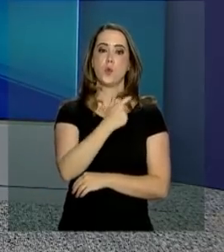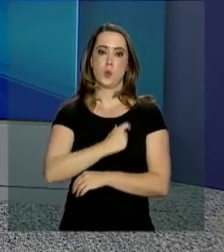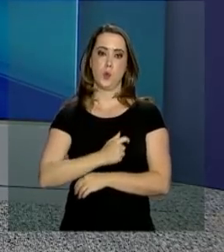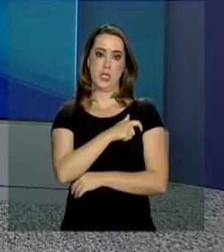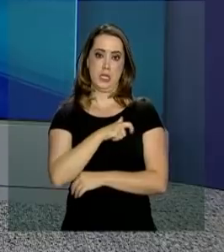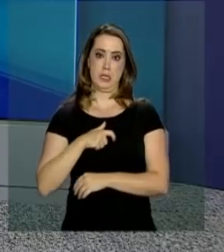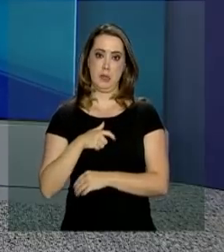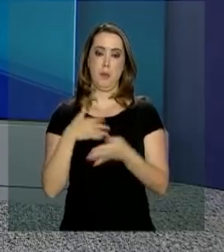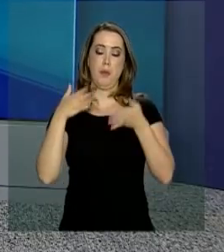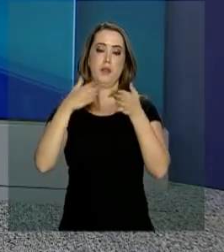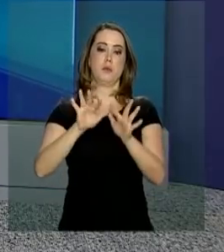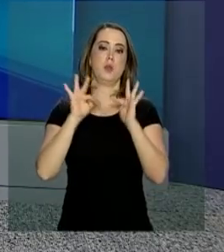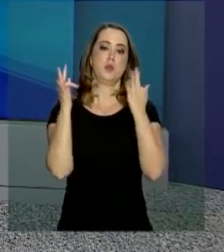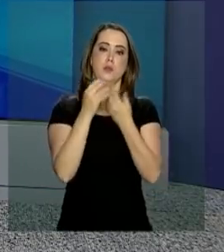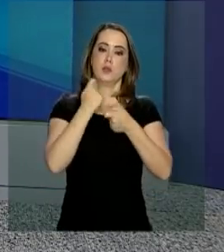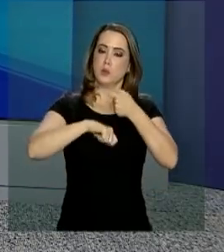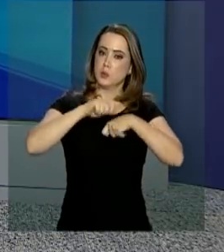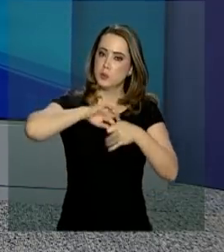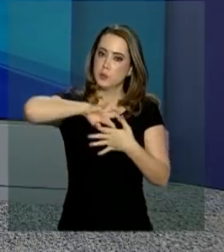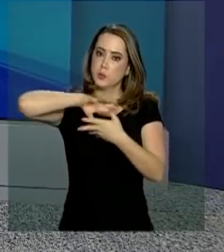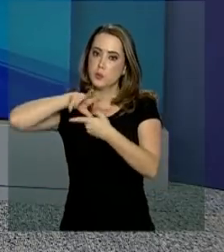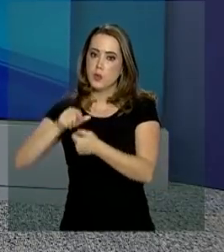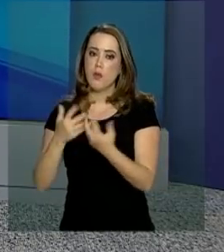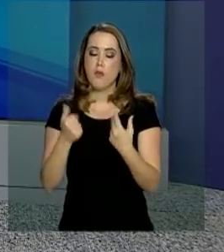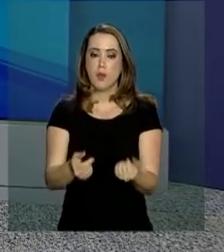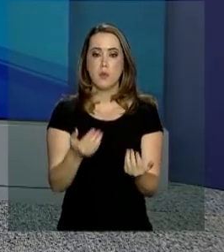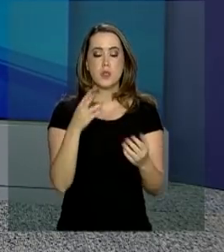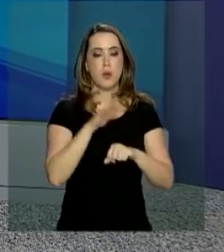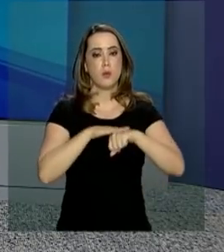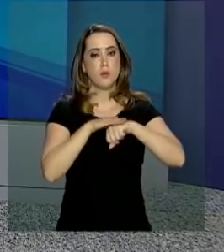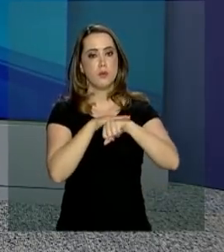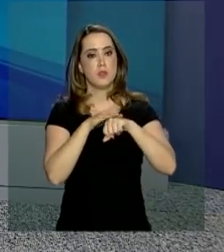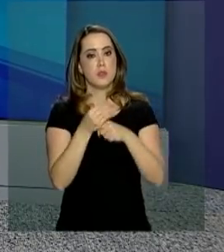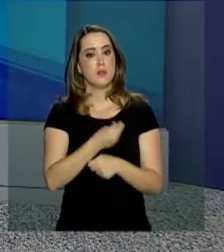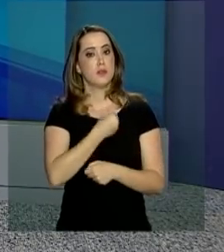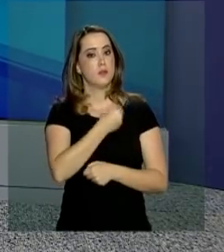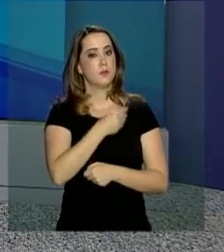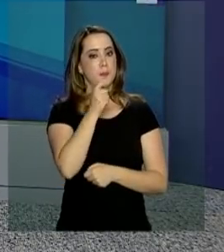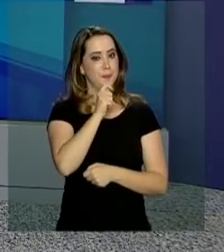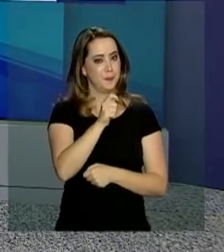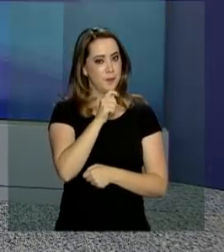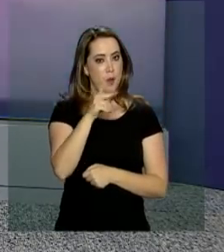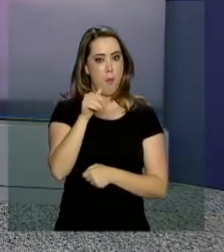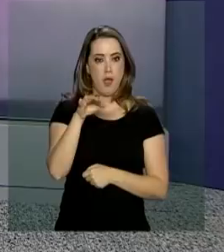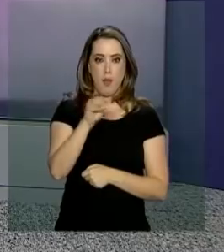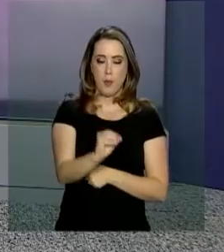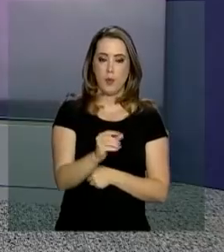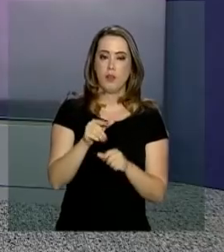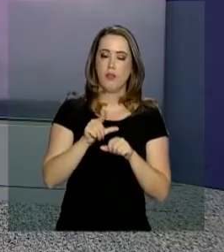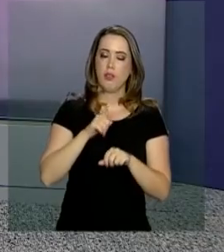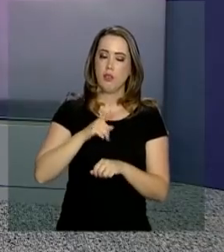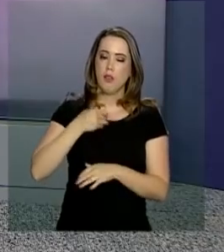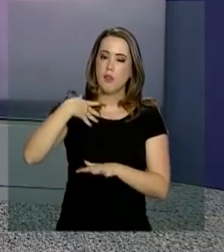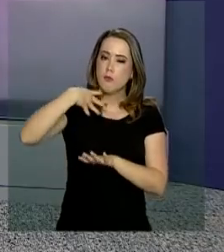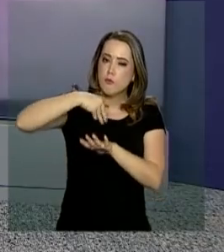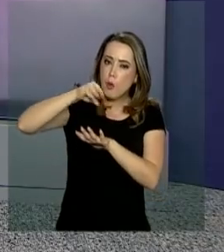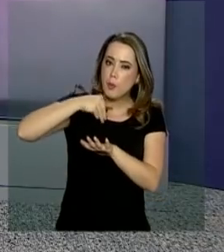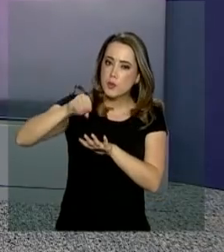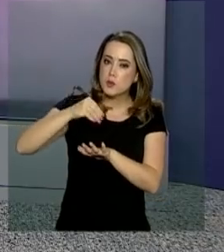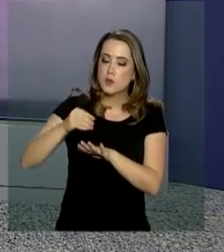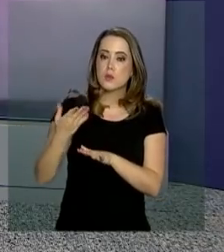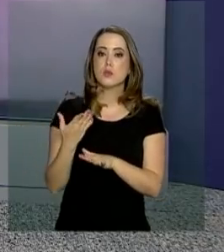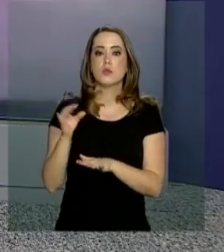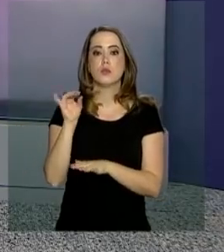vai participar do Fórum Econômico Mundial. Vamos conversar agora ao vivo com o repórter Pablo Mondin, que tem mais informações sobre